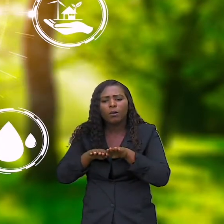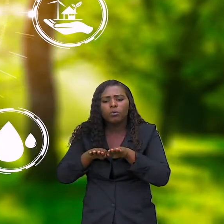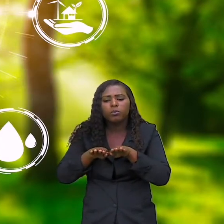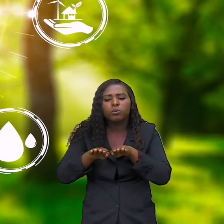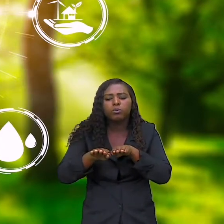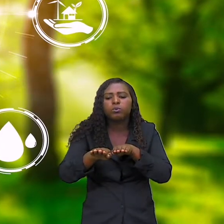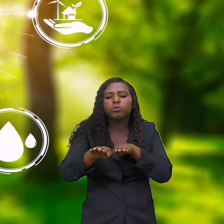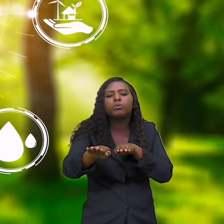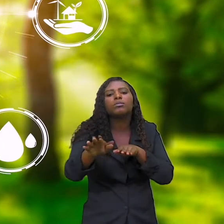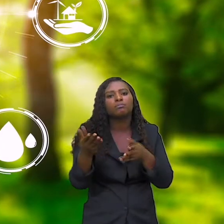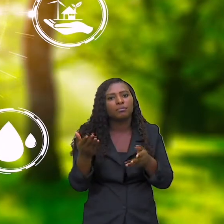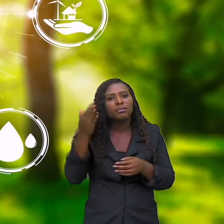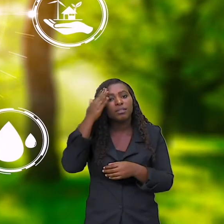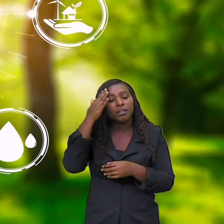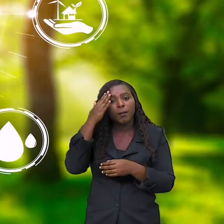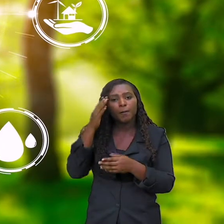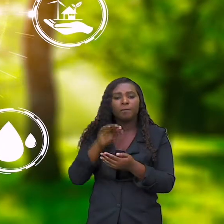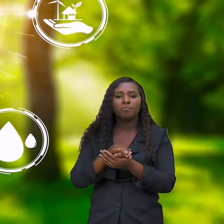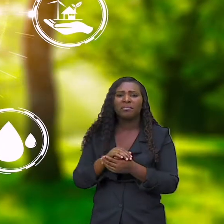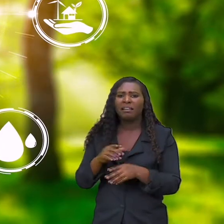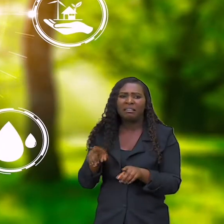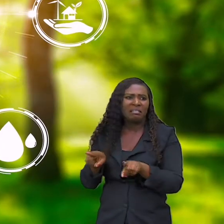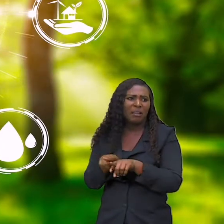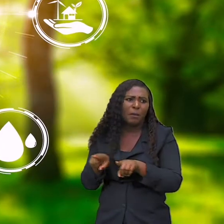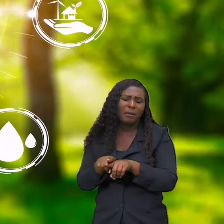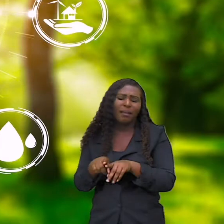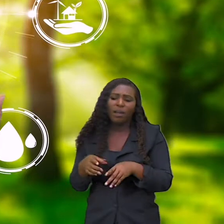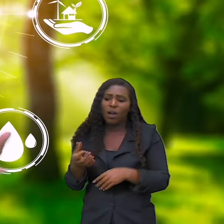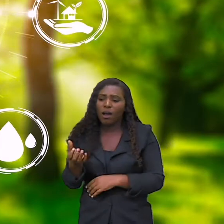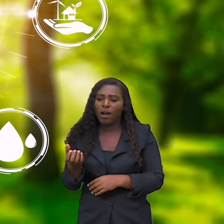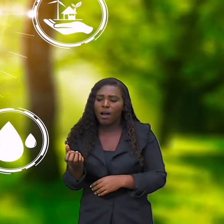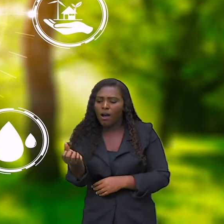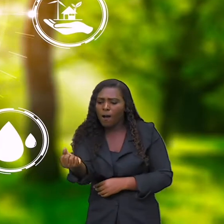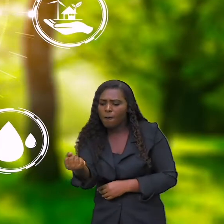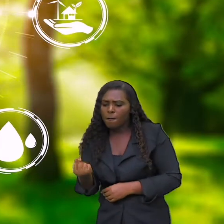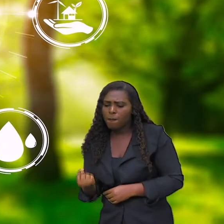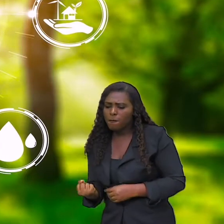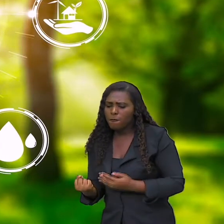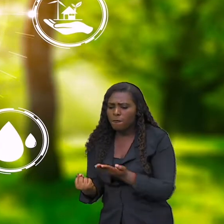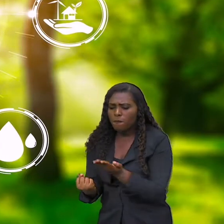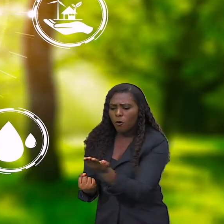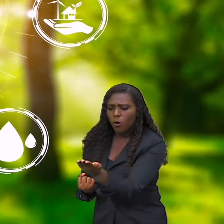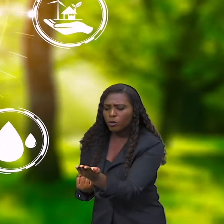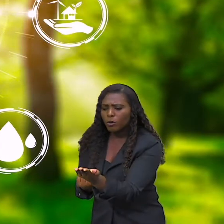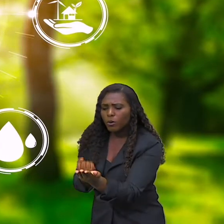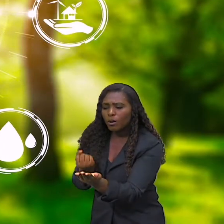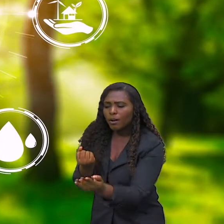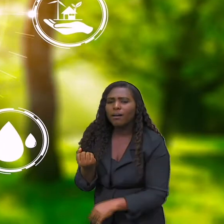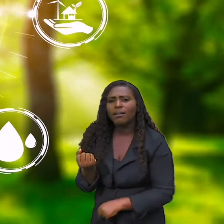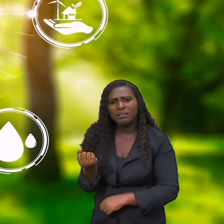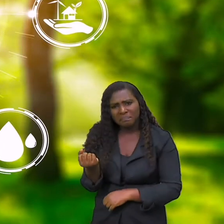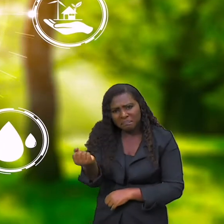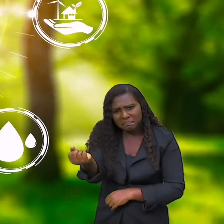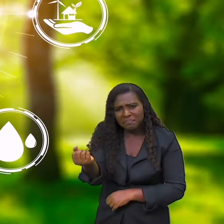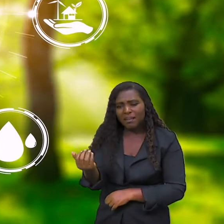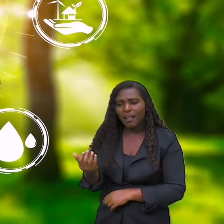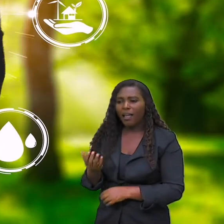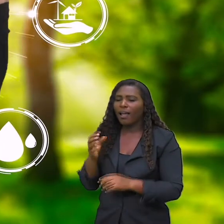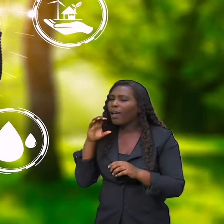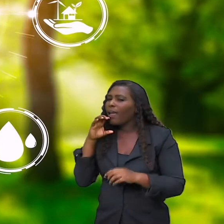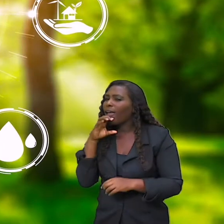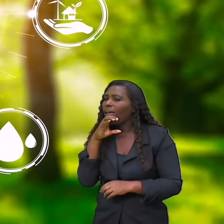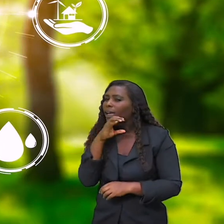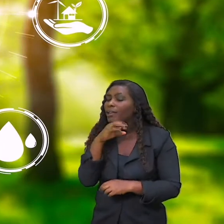realizar atividades, como aquecimento de fornos, fervura da água, o derretimento de alguns